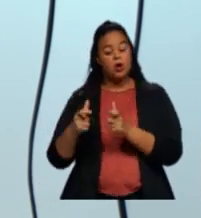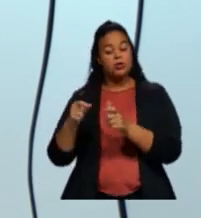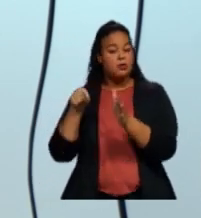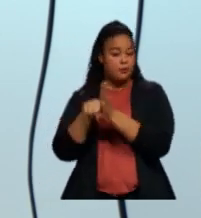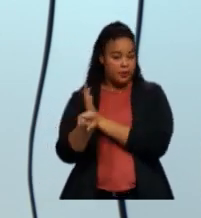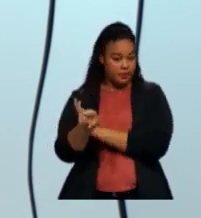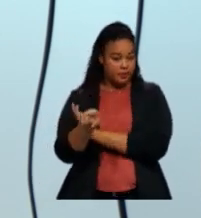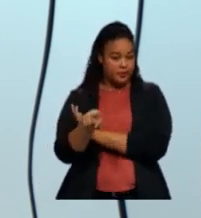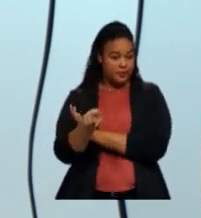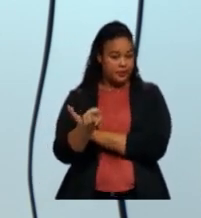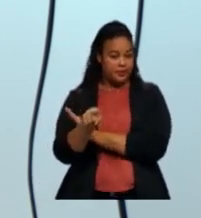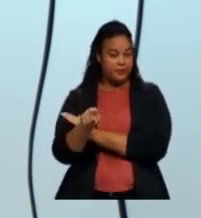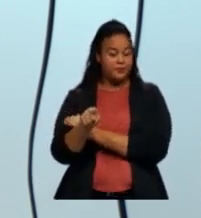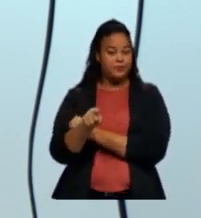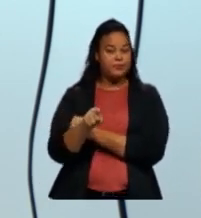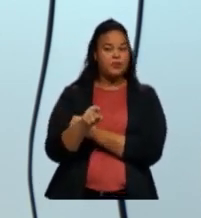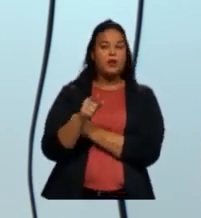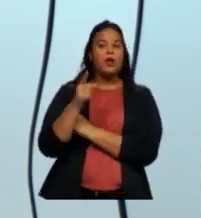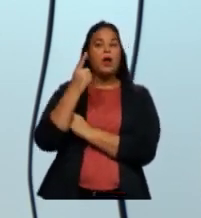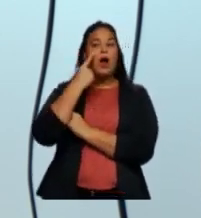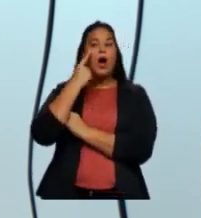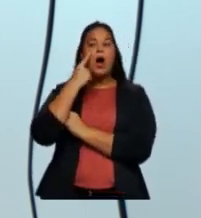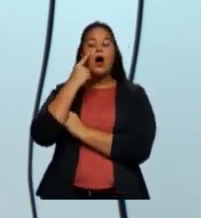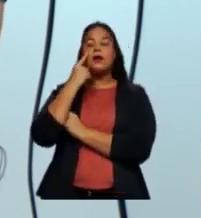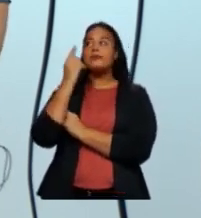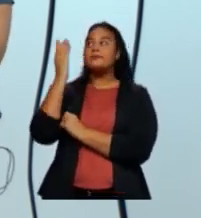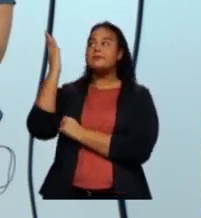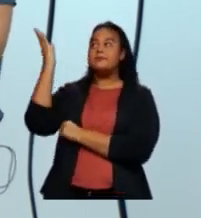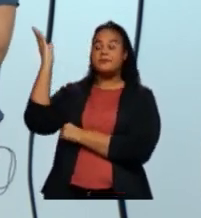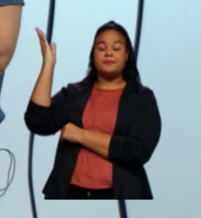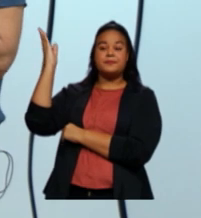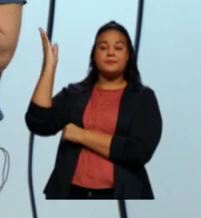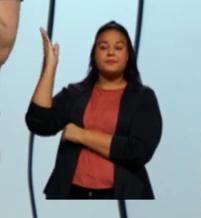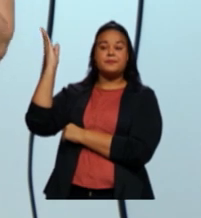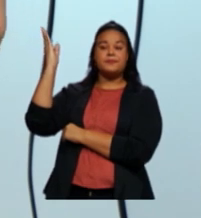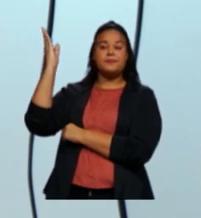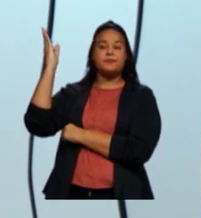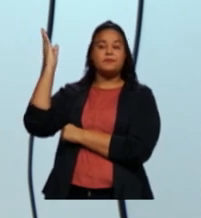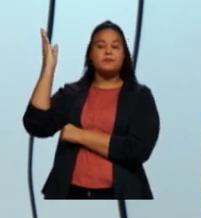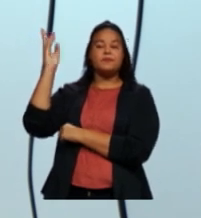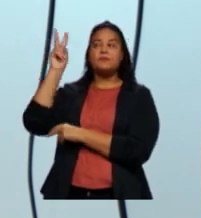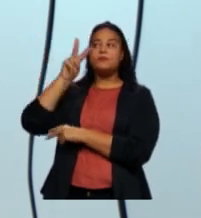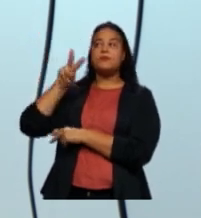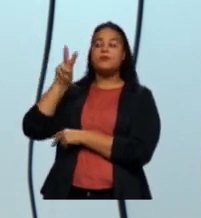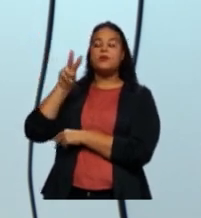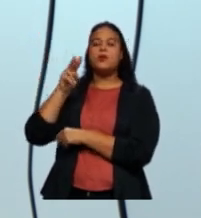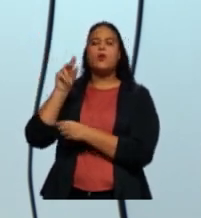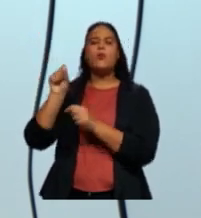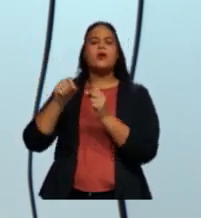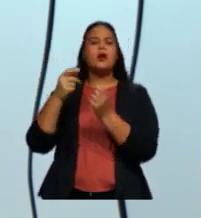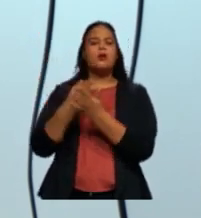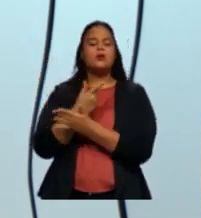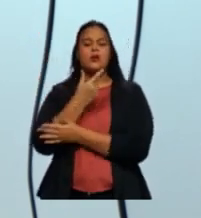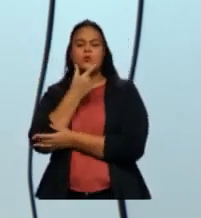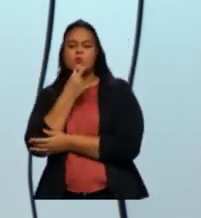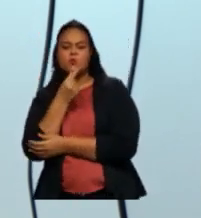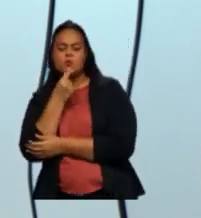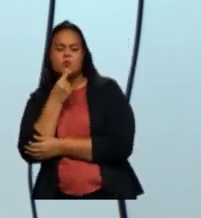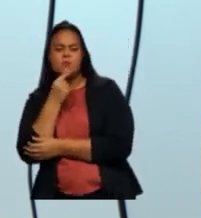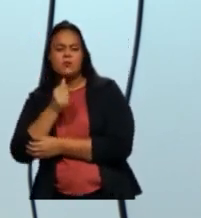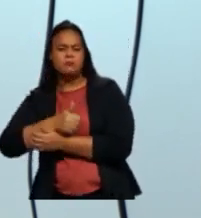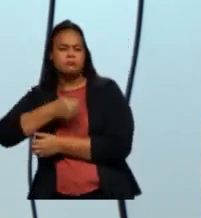Cite as características sexuais primárias e secundárias dos homens e das mulheres. As características